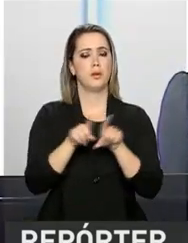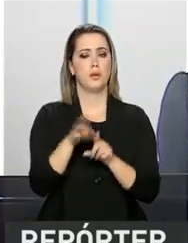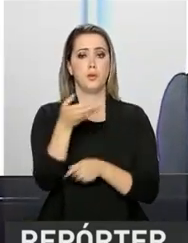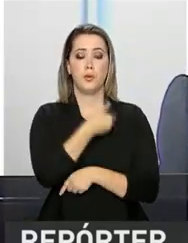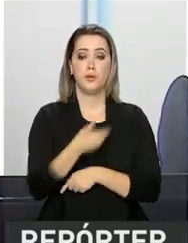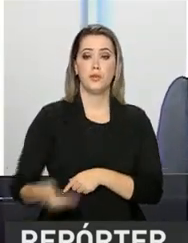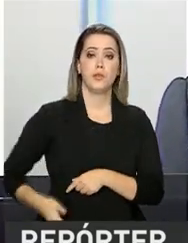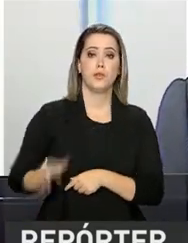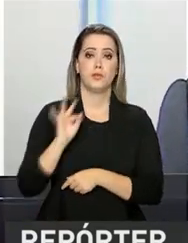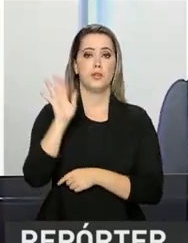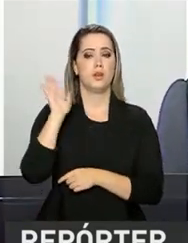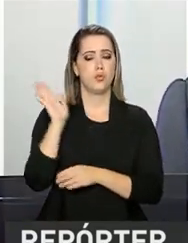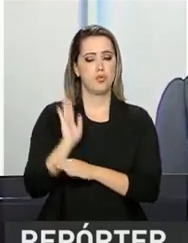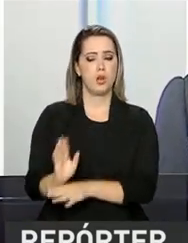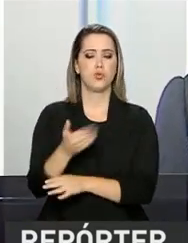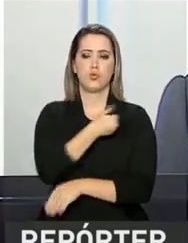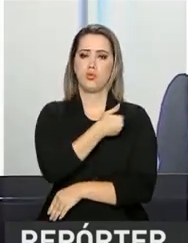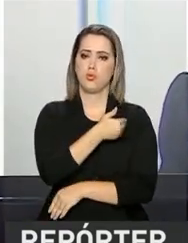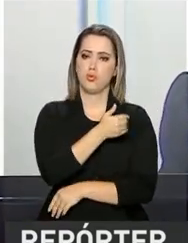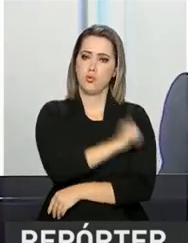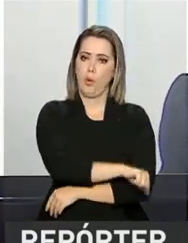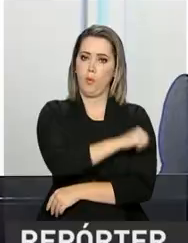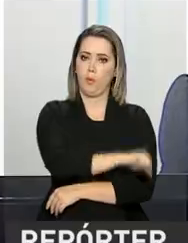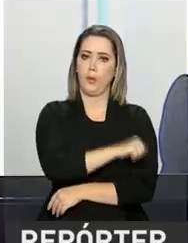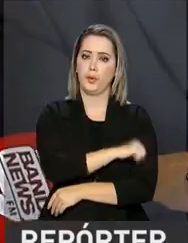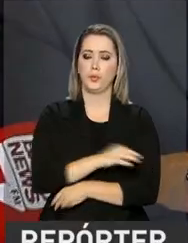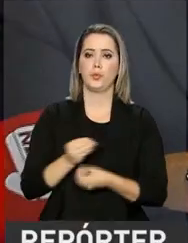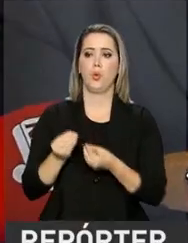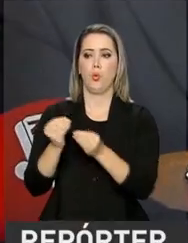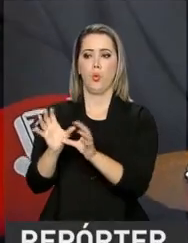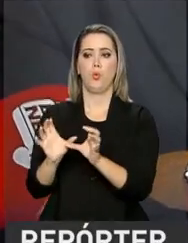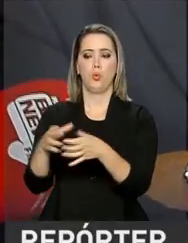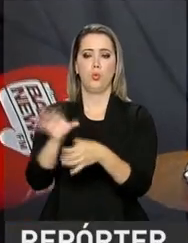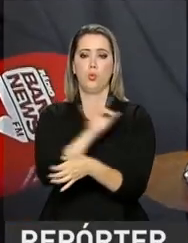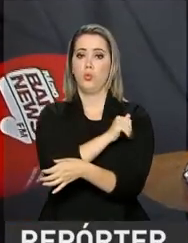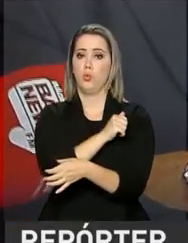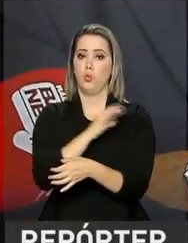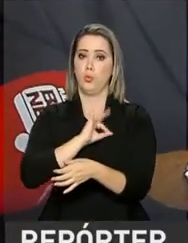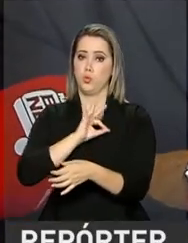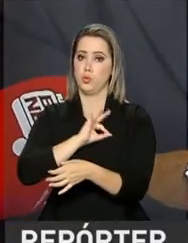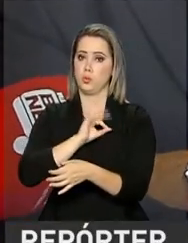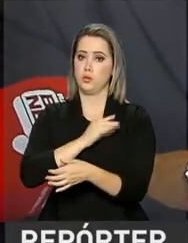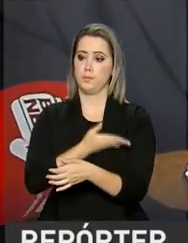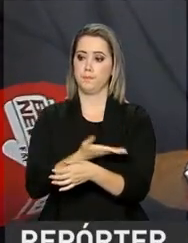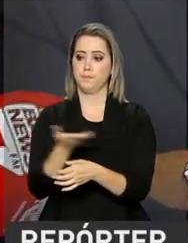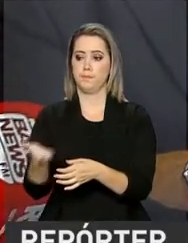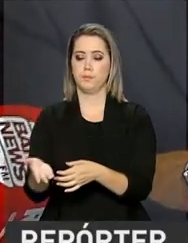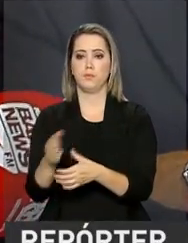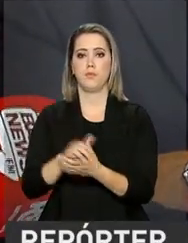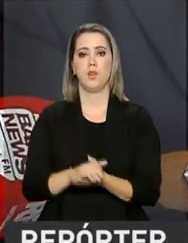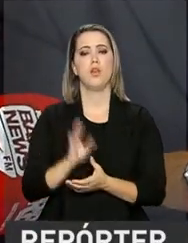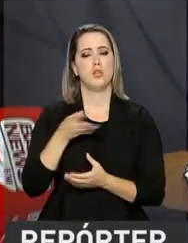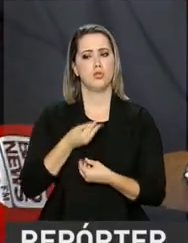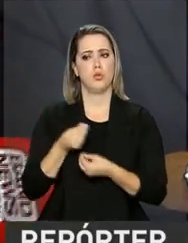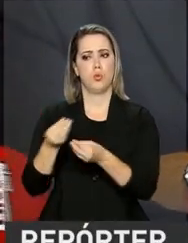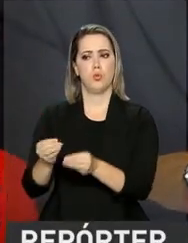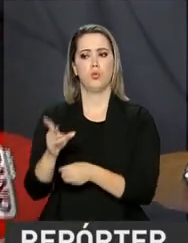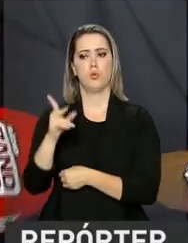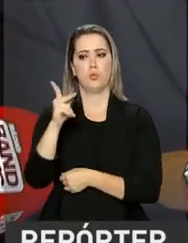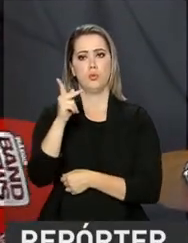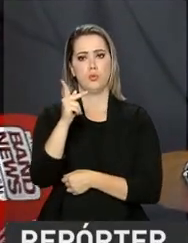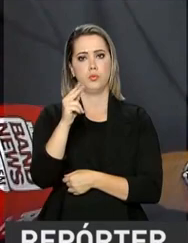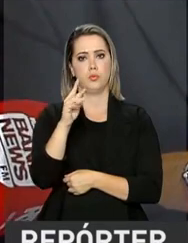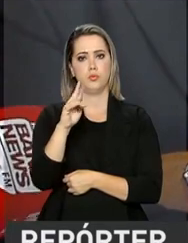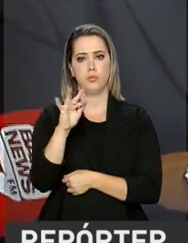o governo federal já apoia o Rio de Janeiro com o envio de policiais já está enviando o reforço da política da Polícia Rodoviária Federal da força